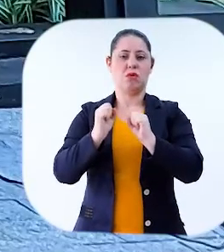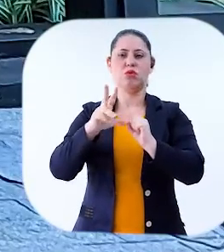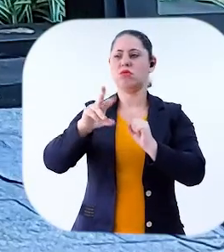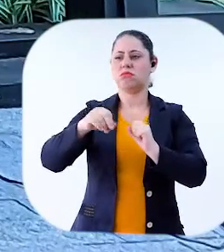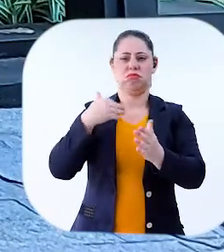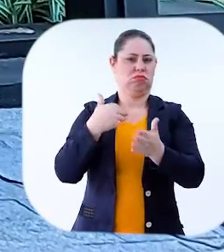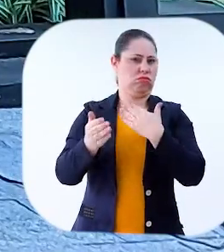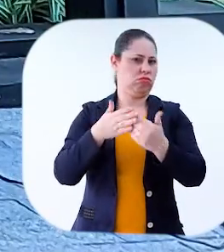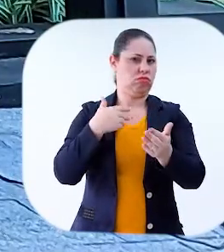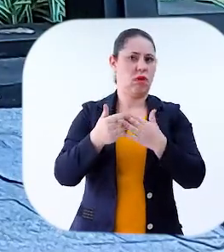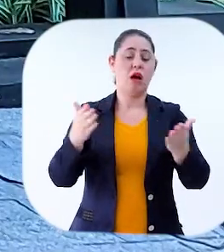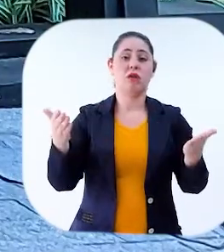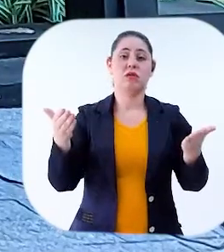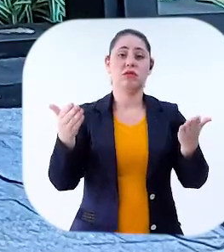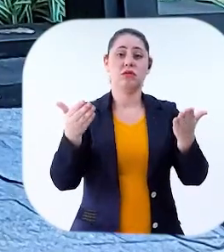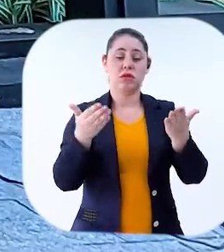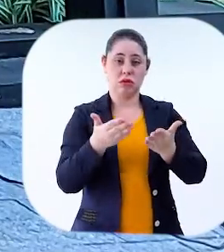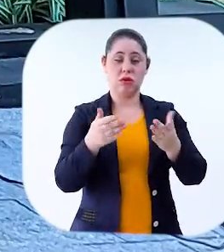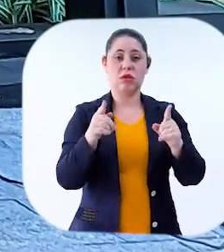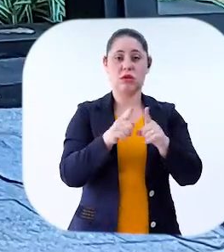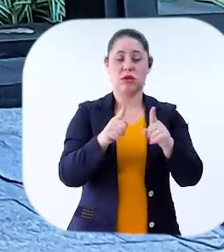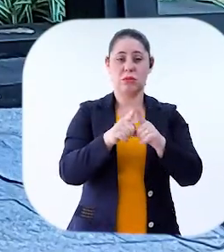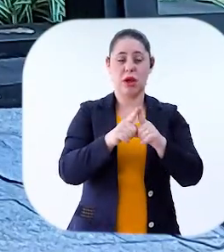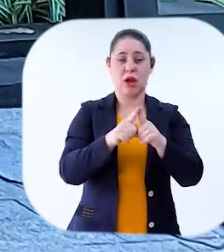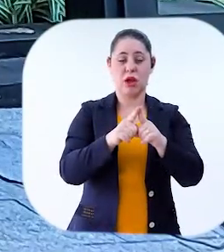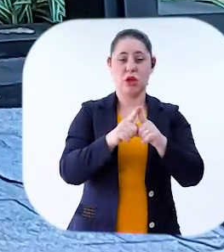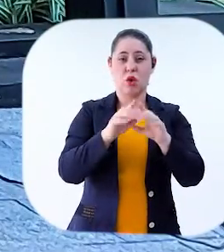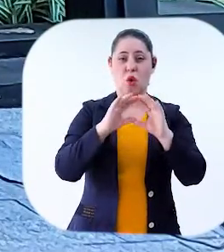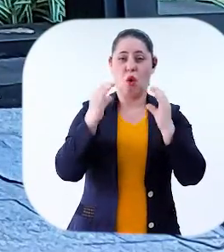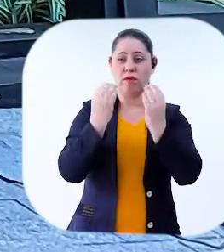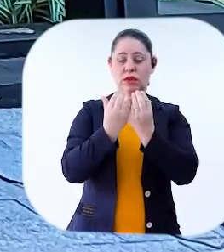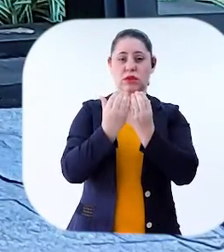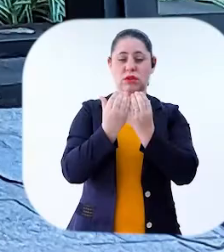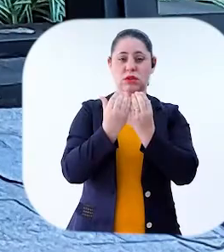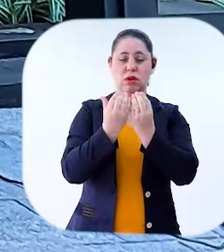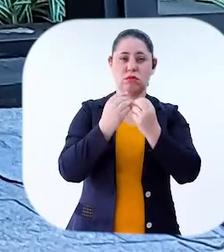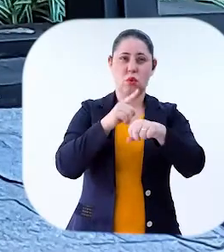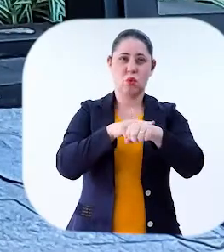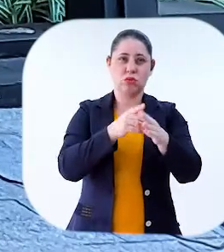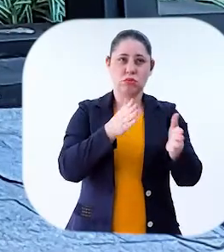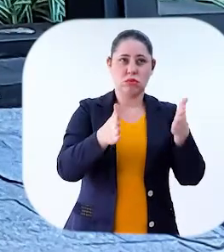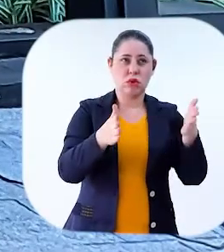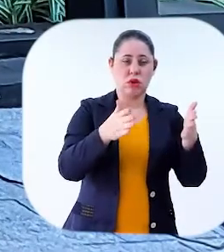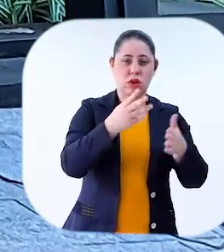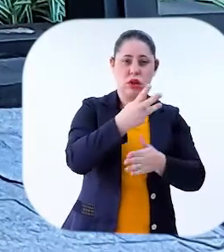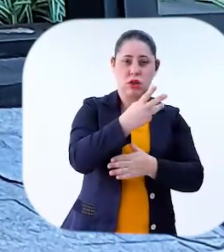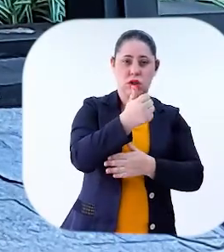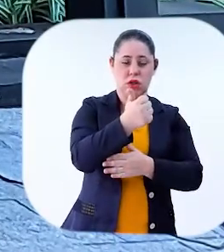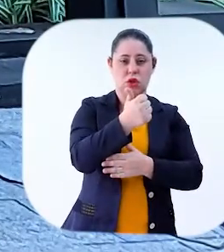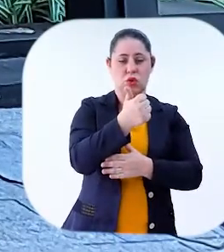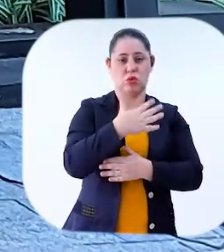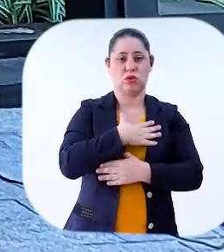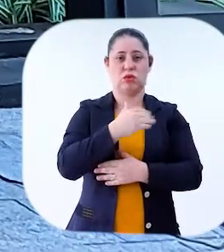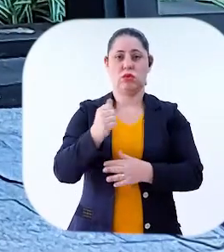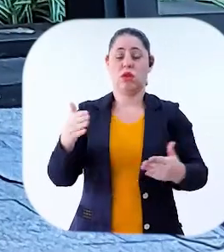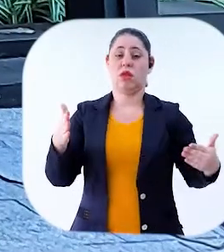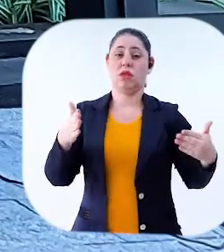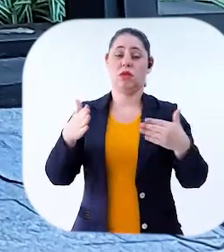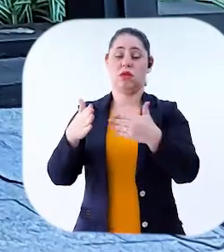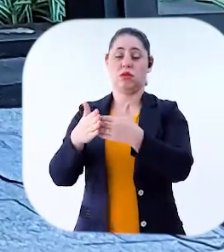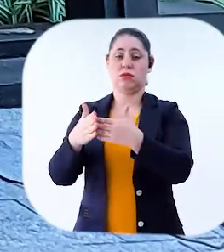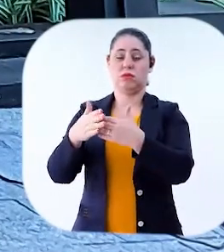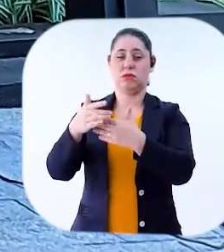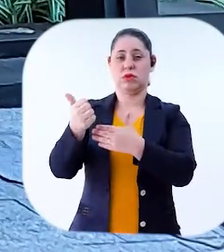quer dizer, agora, olha, nós estamos aí, inclusive as convenções, o prazo das convenções iniciam de 31 de agosto,